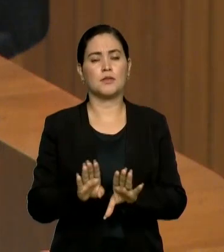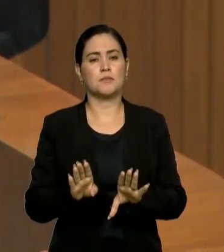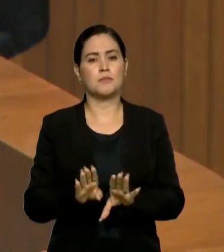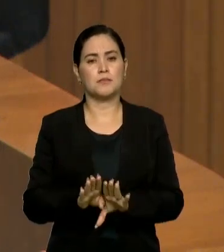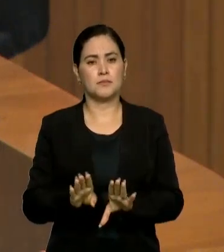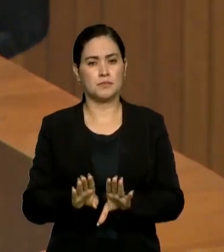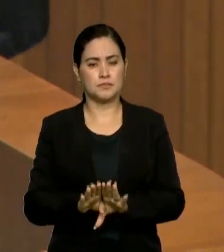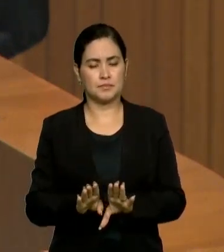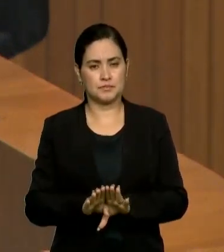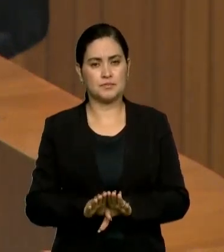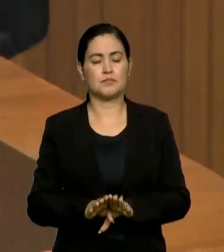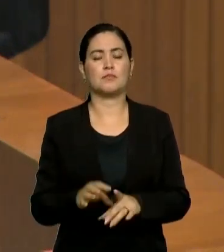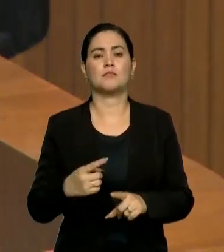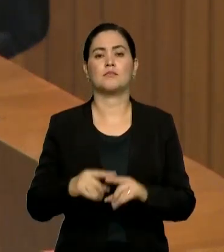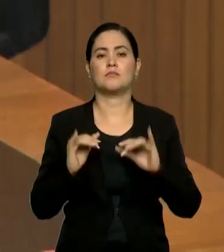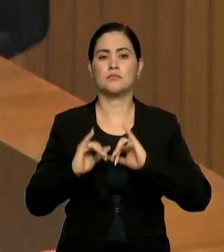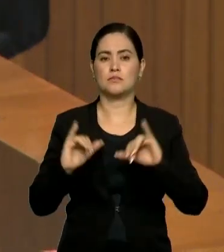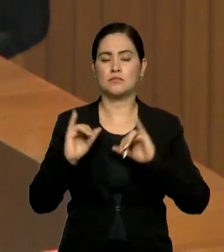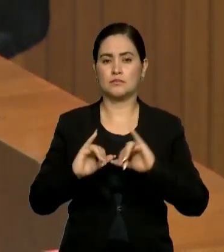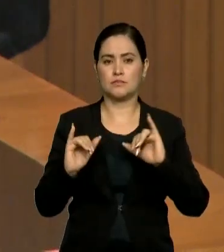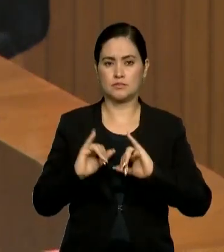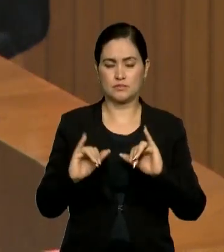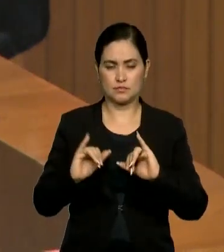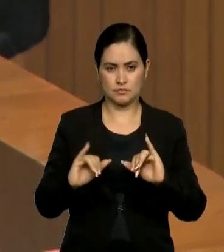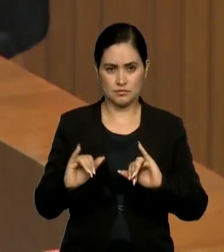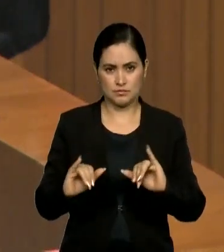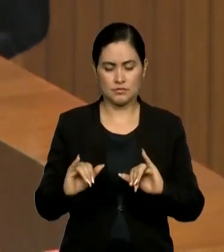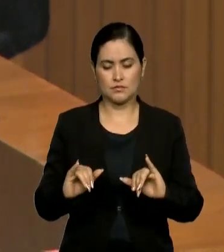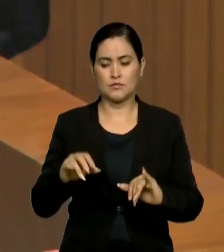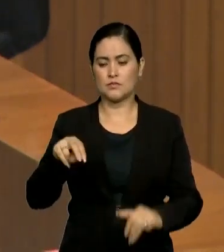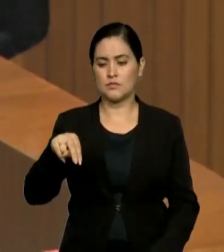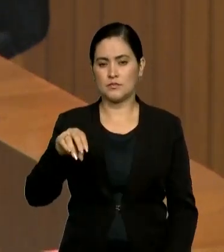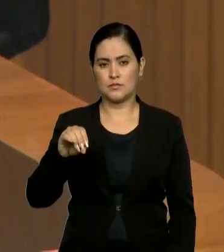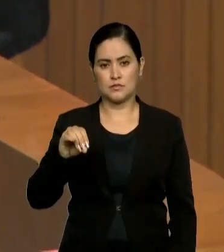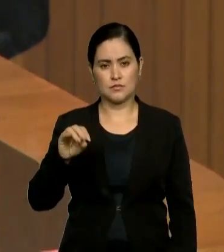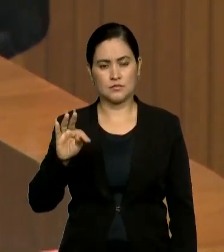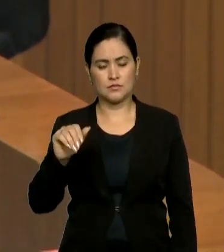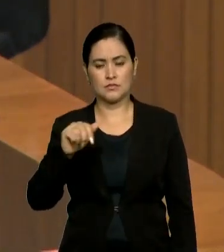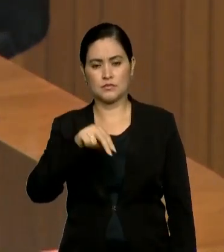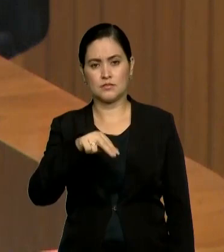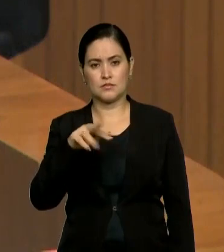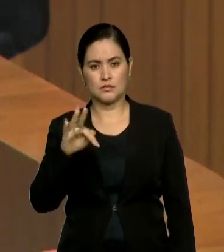esse grande anúncio da nota solidária. Parabéns ao governo do Estado do Maranhão,